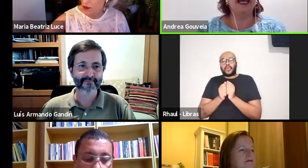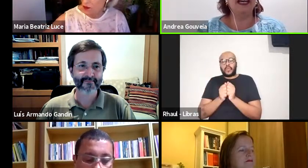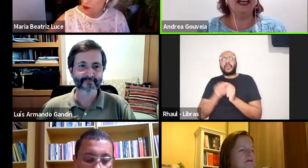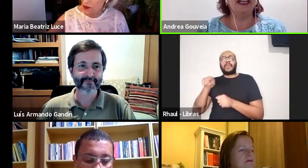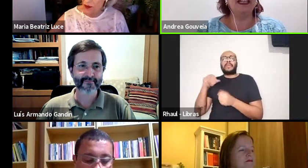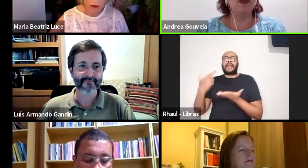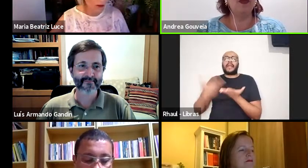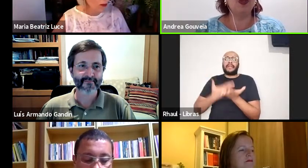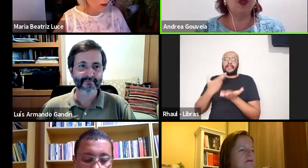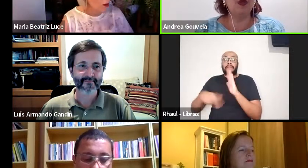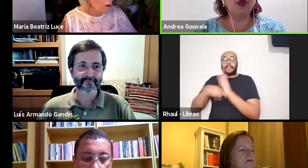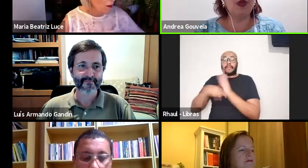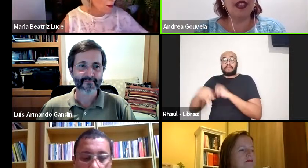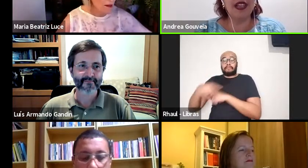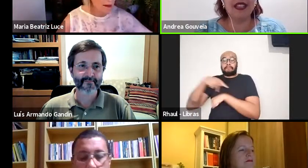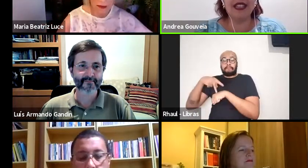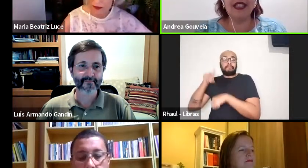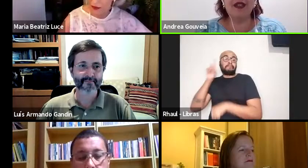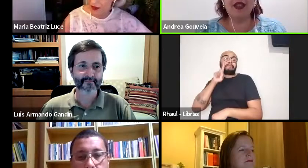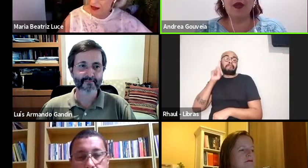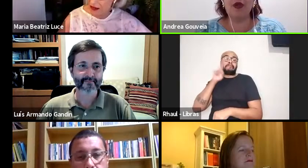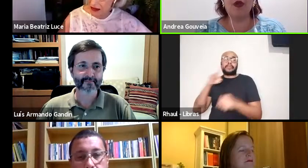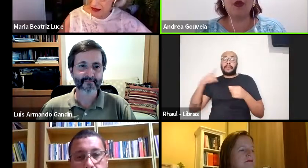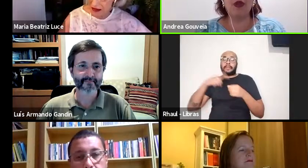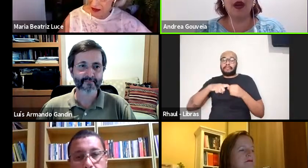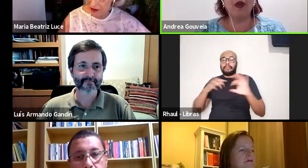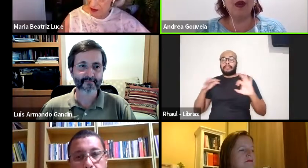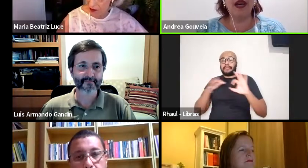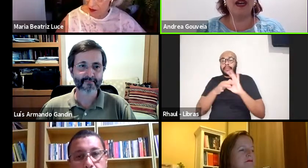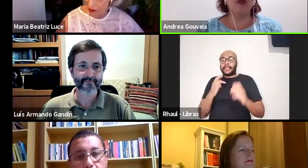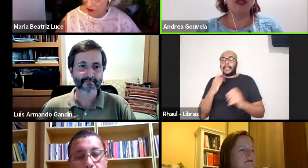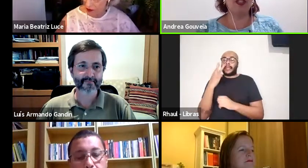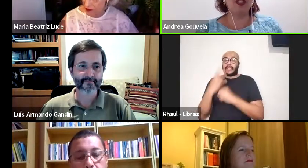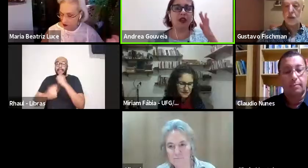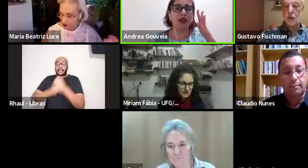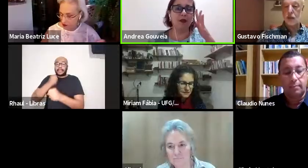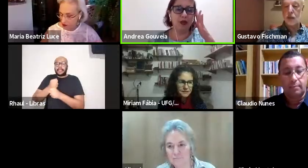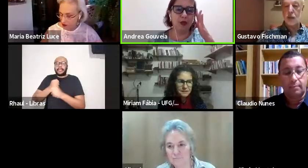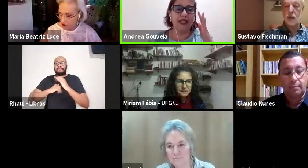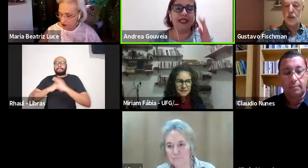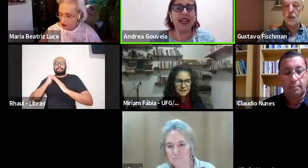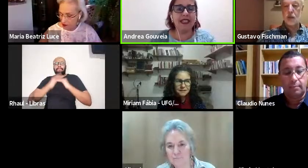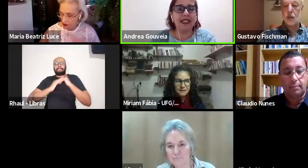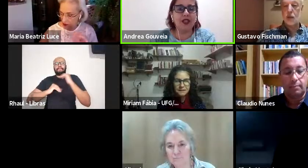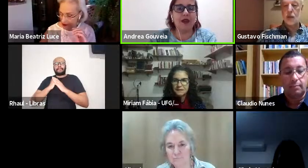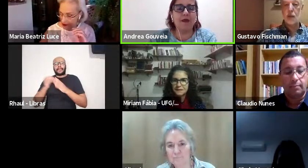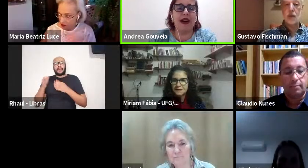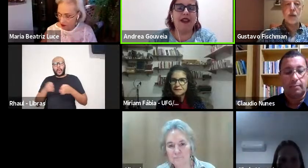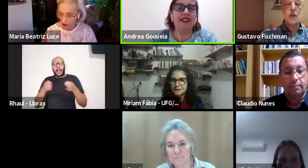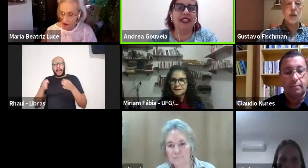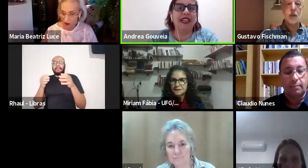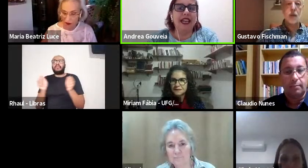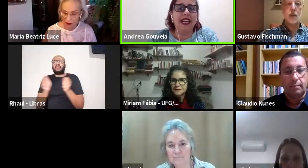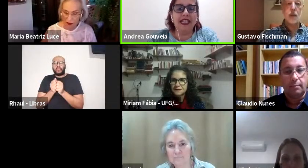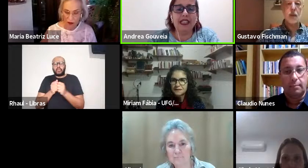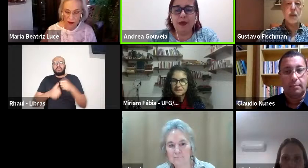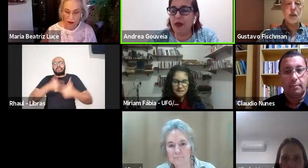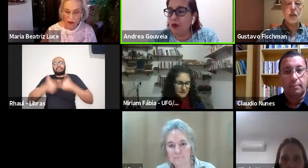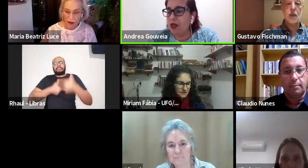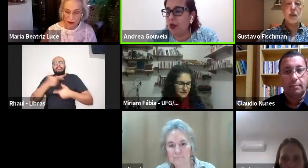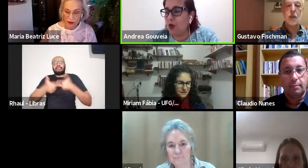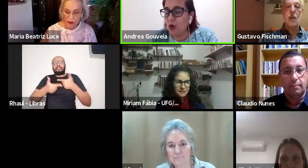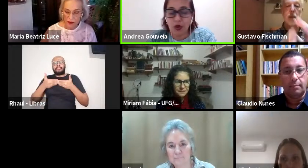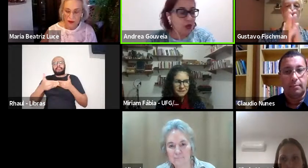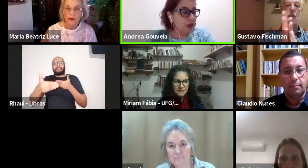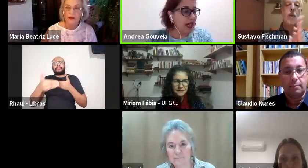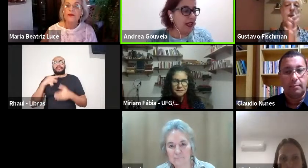que nos últimos três anos temos construído aí uma trajetória muito intensa de trabalho. Esse